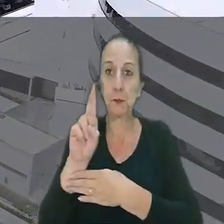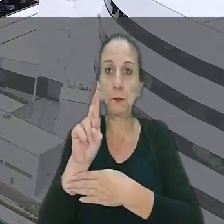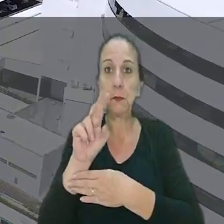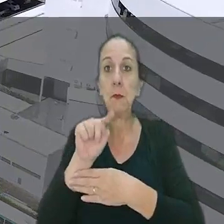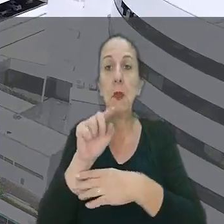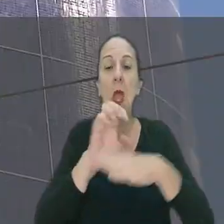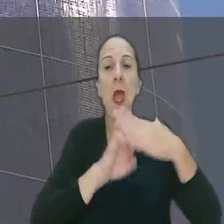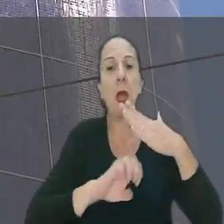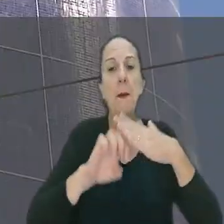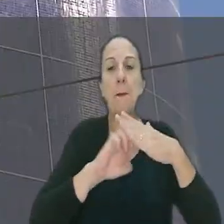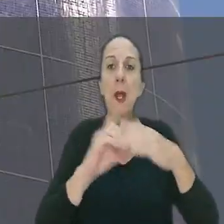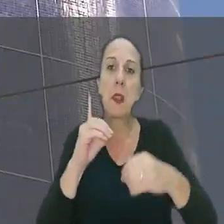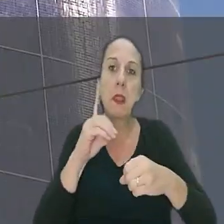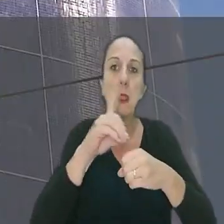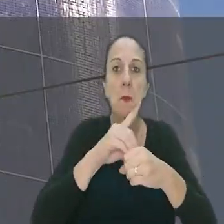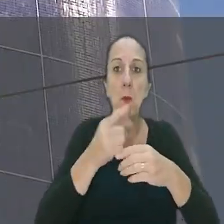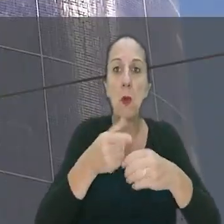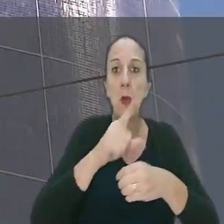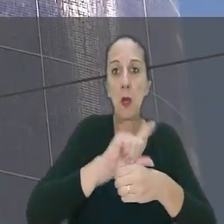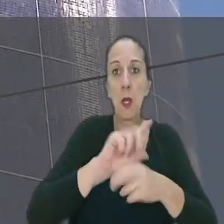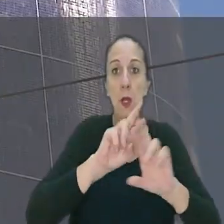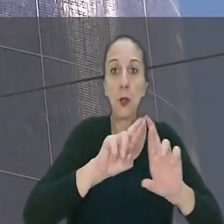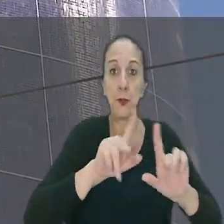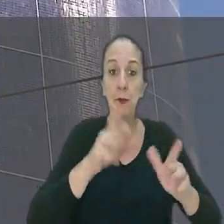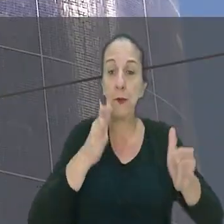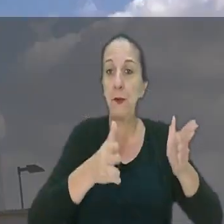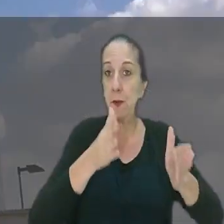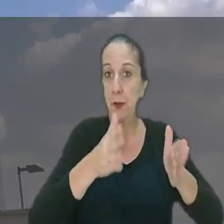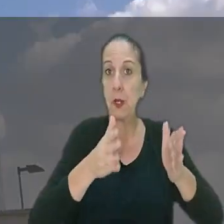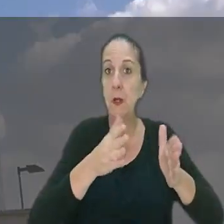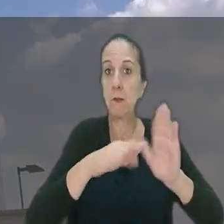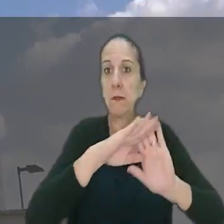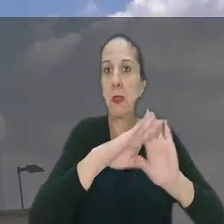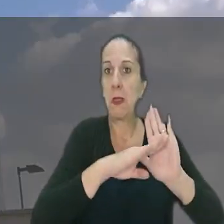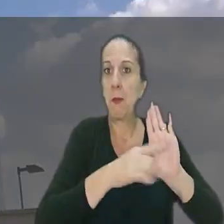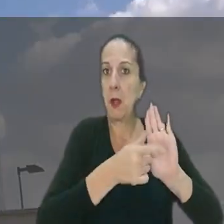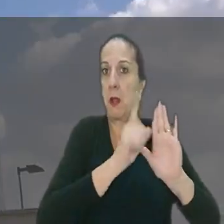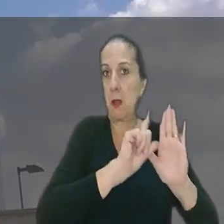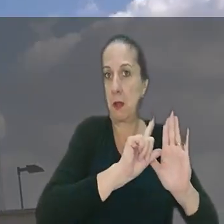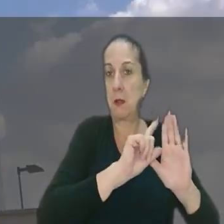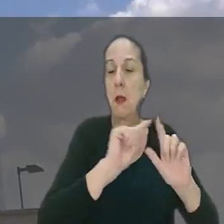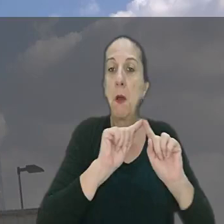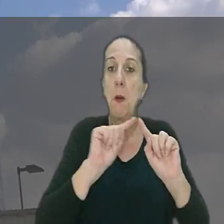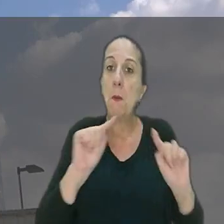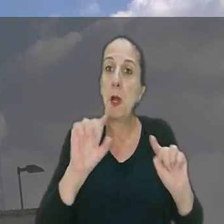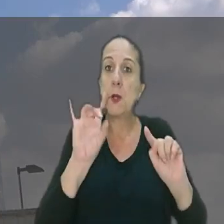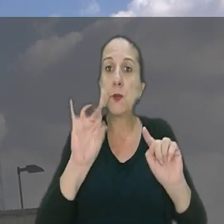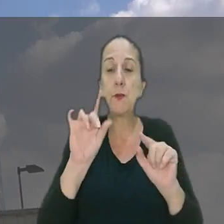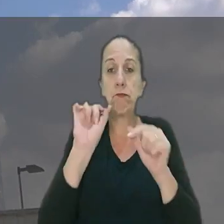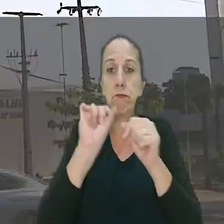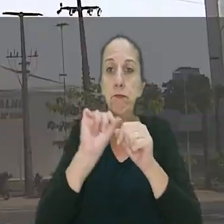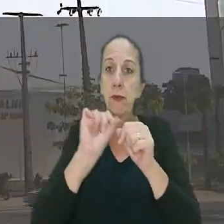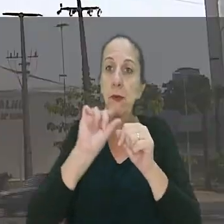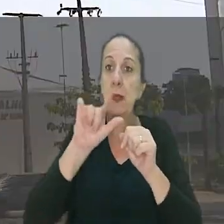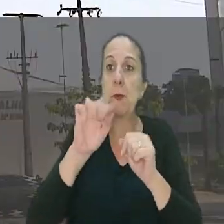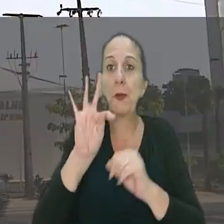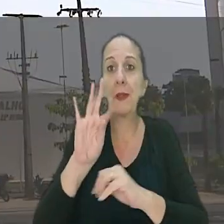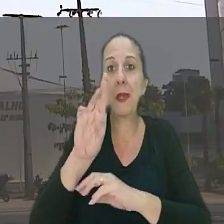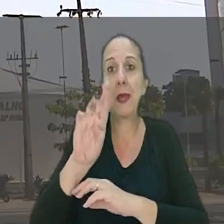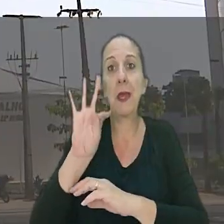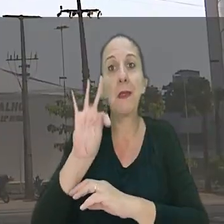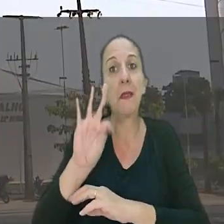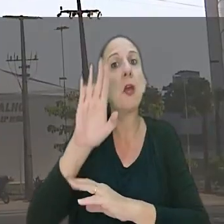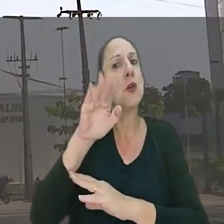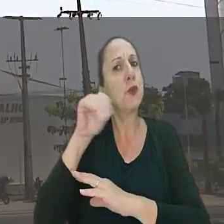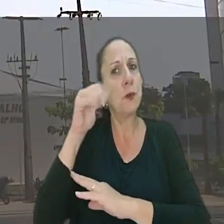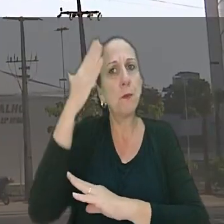mil, cabendo à empresa depositar previamente a diferença em relação à tabela anterior. Isso, porém, só foi feito